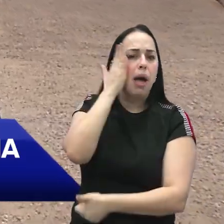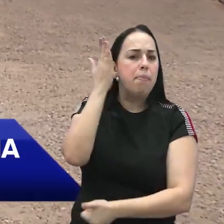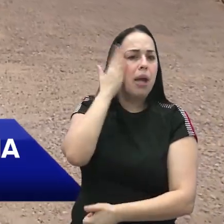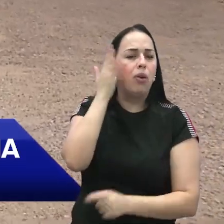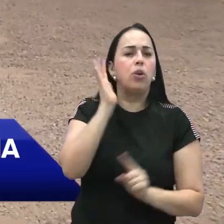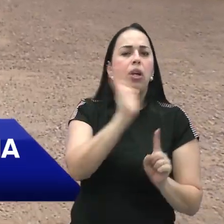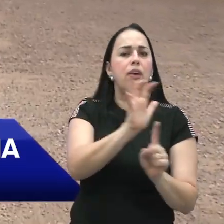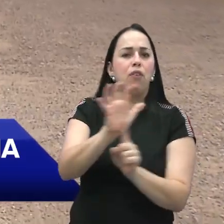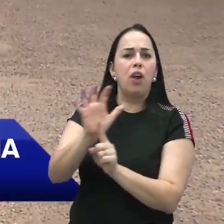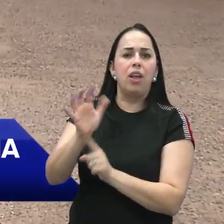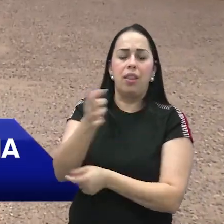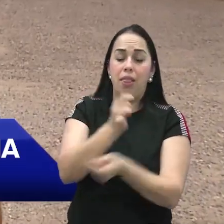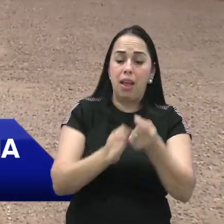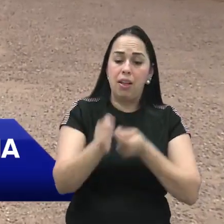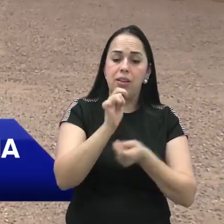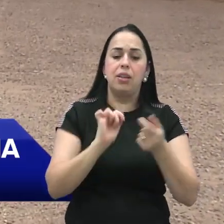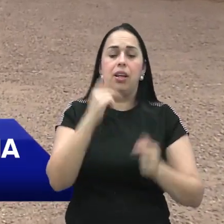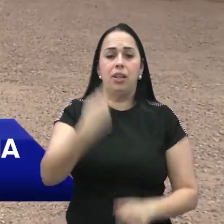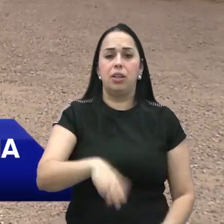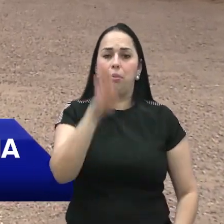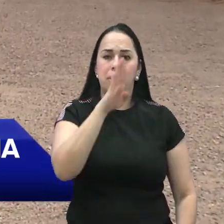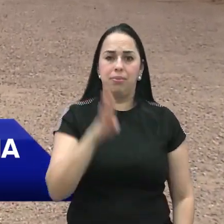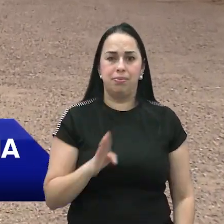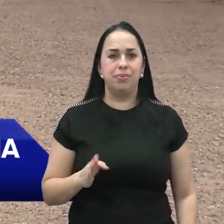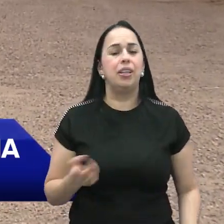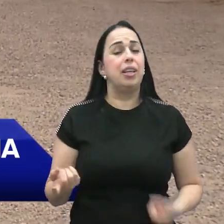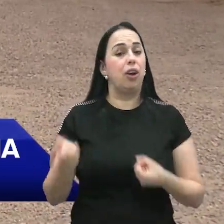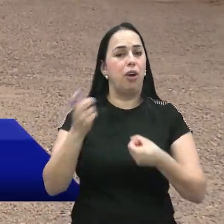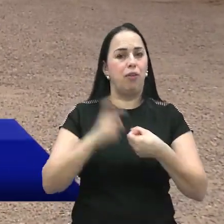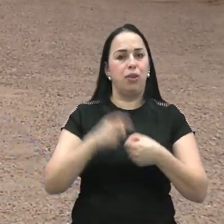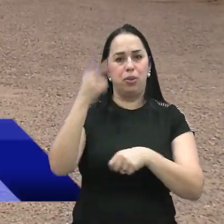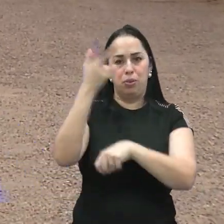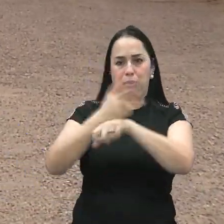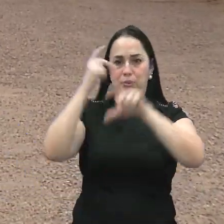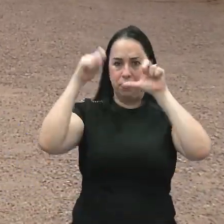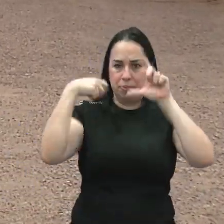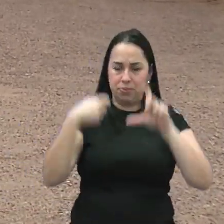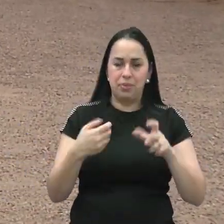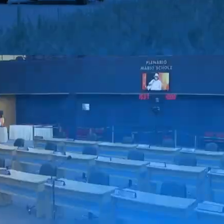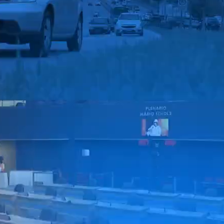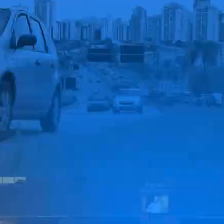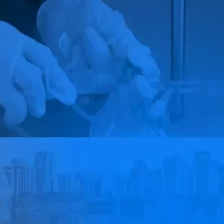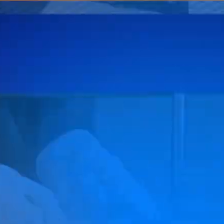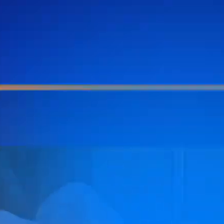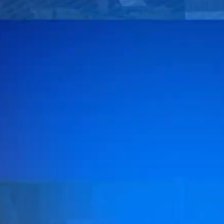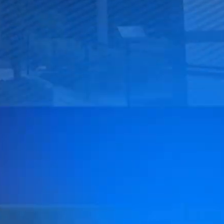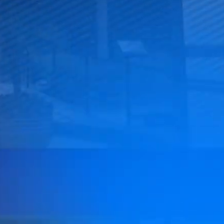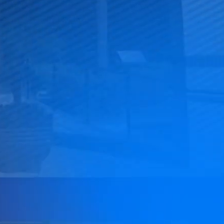tudo isso pode causar na economia do Brasil. Francine, volto com você aí no estúdio.